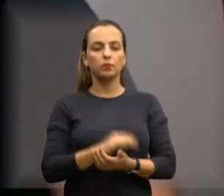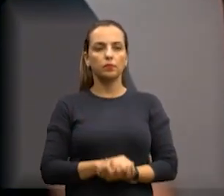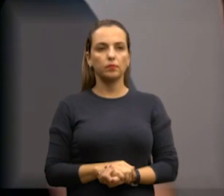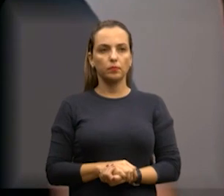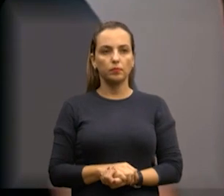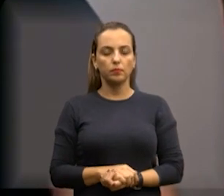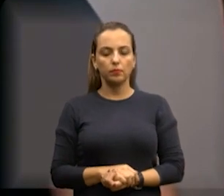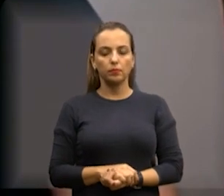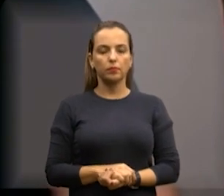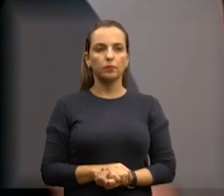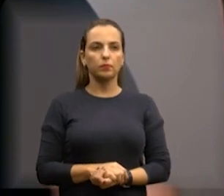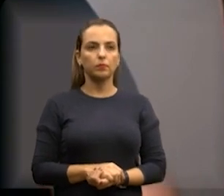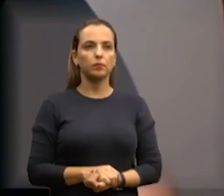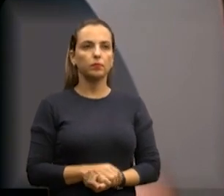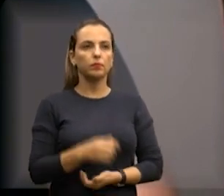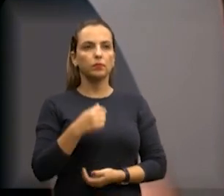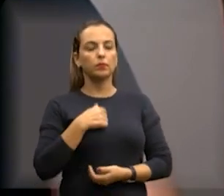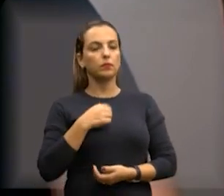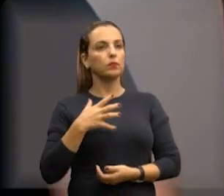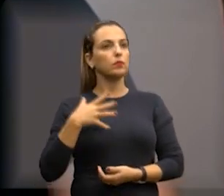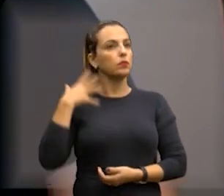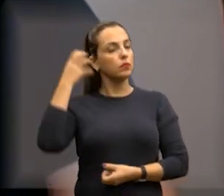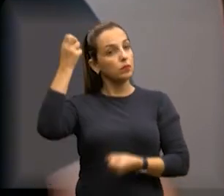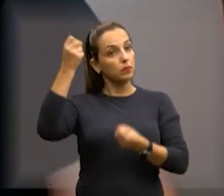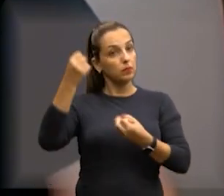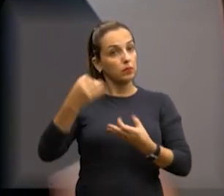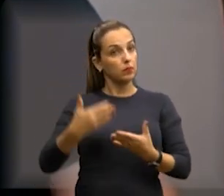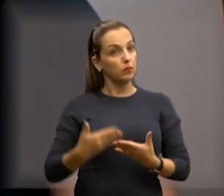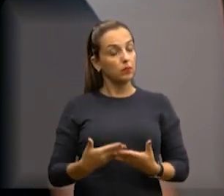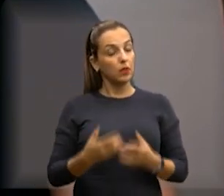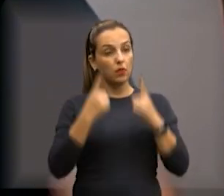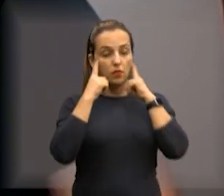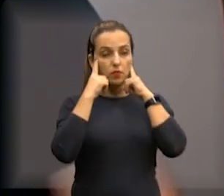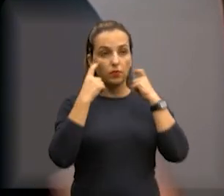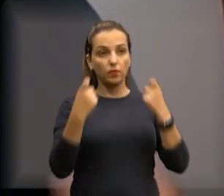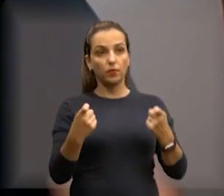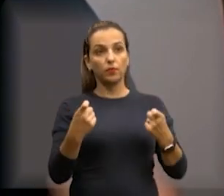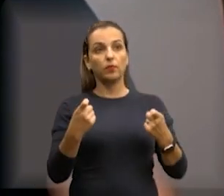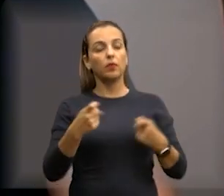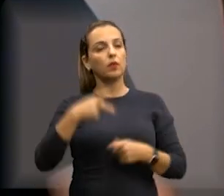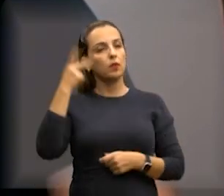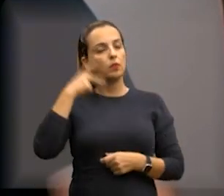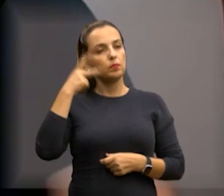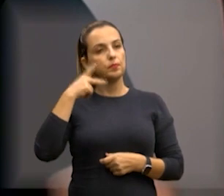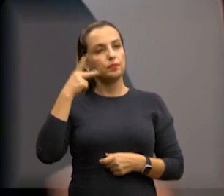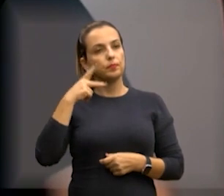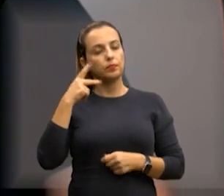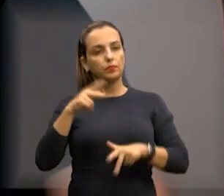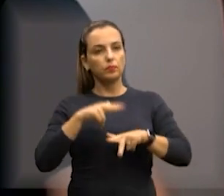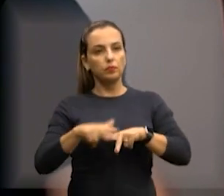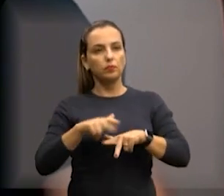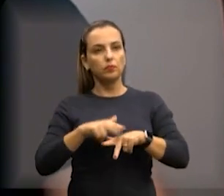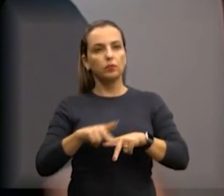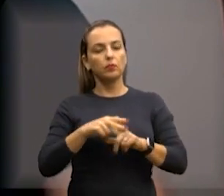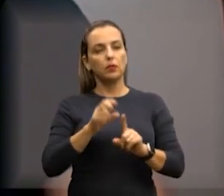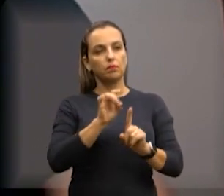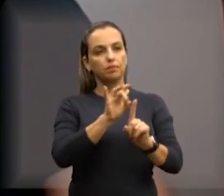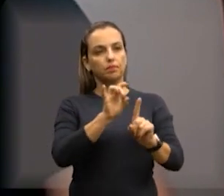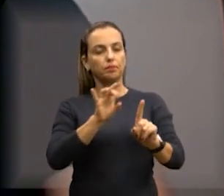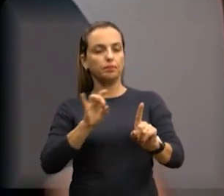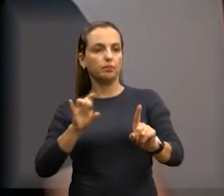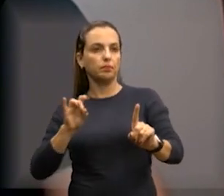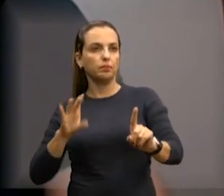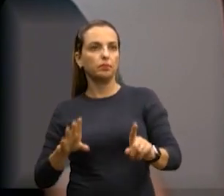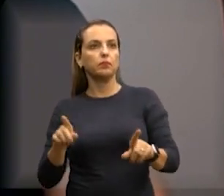vou colocar Araraquara a par da violência política de gênero, da LGBTfobia, do racismo que eu sofri, até porque é do